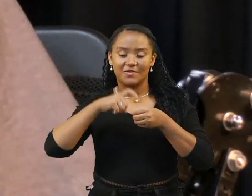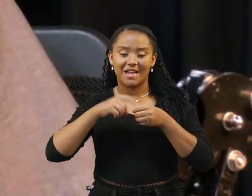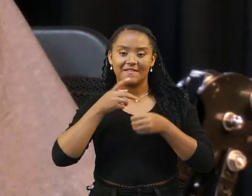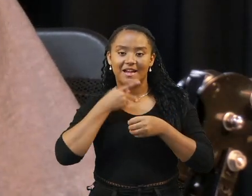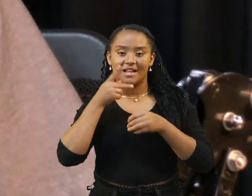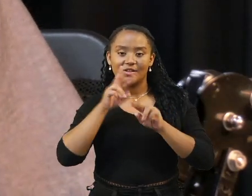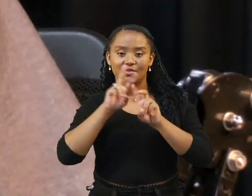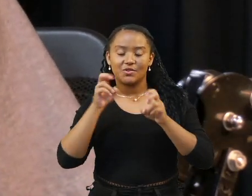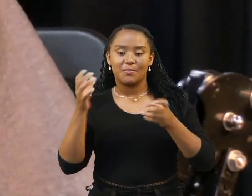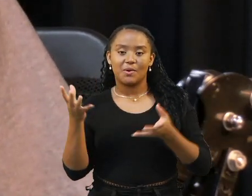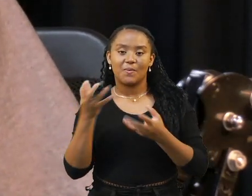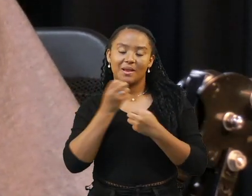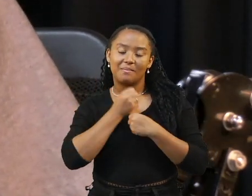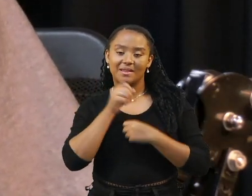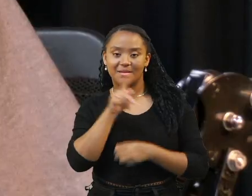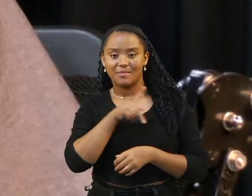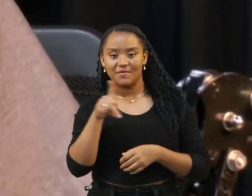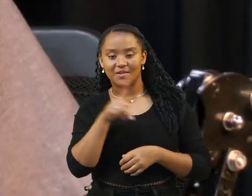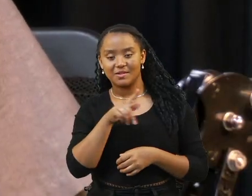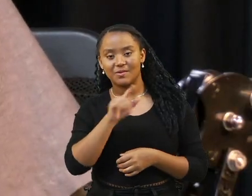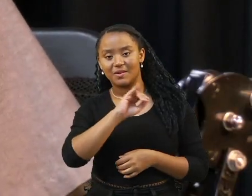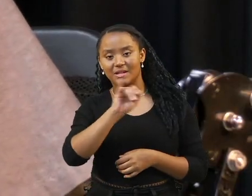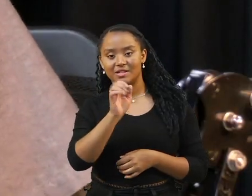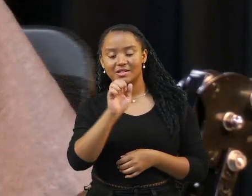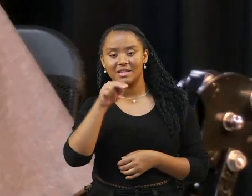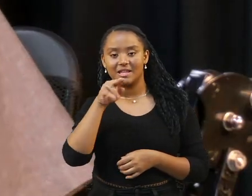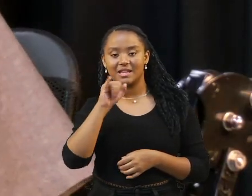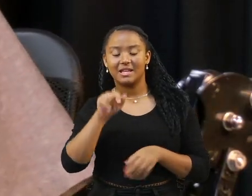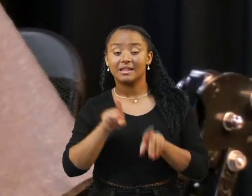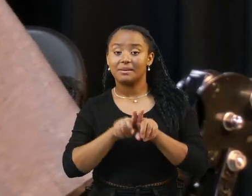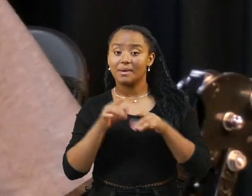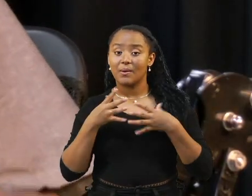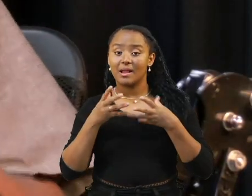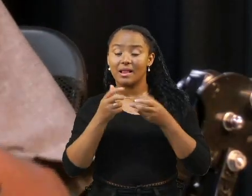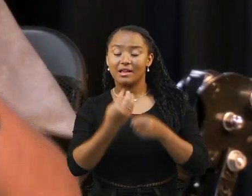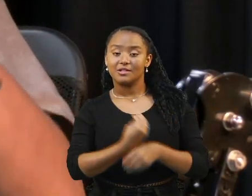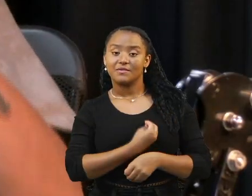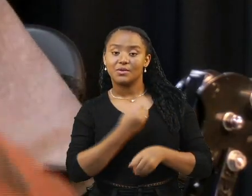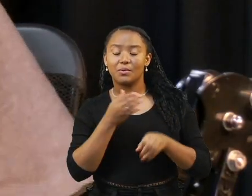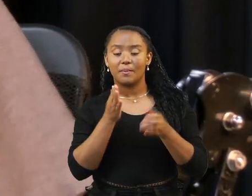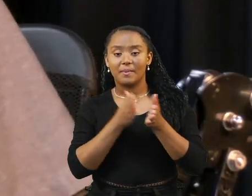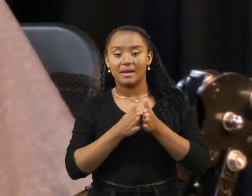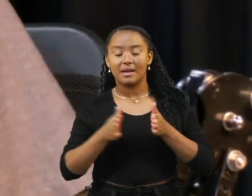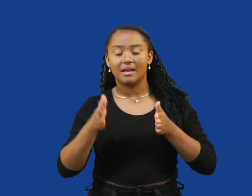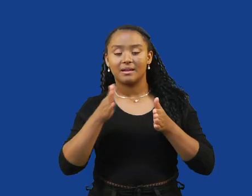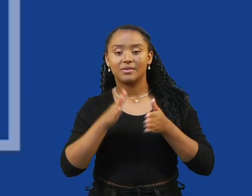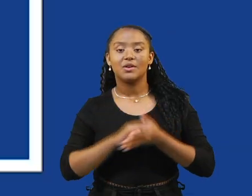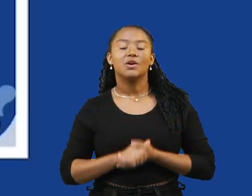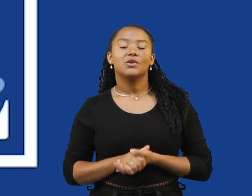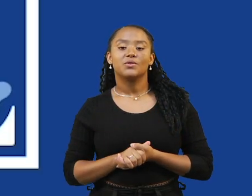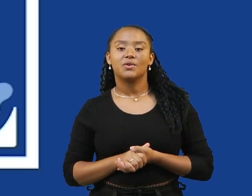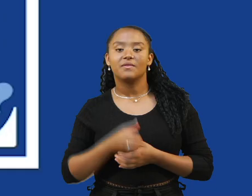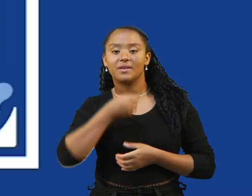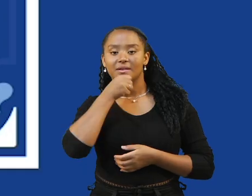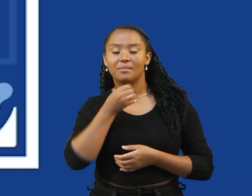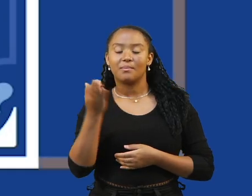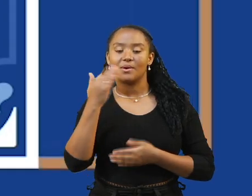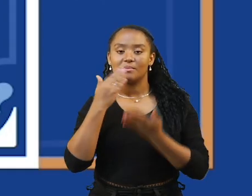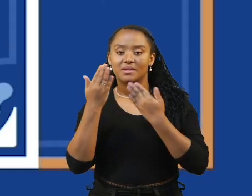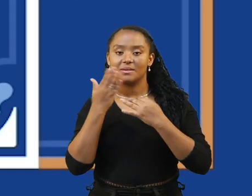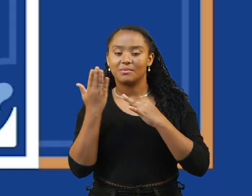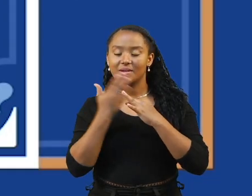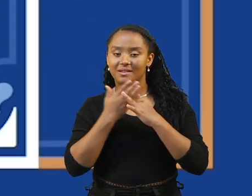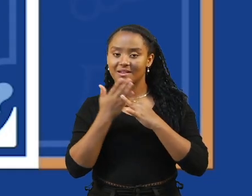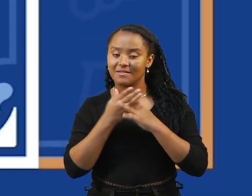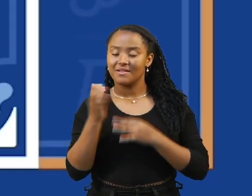professora Geni e a qualidade de vida durante o envelhecimento. Bora prosear, volta daqui a pouco. Bora prosear, vai